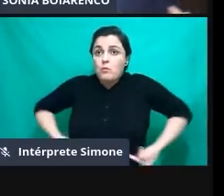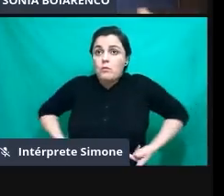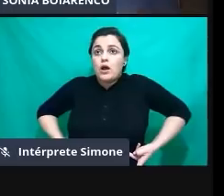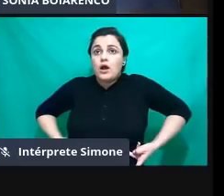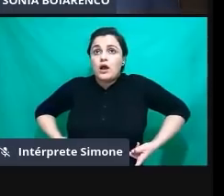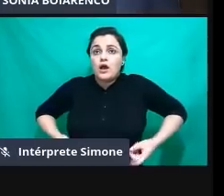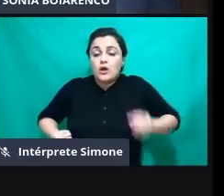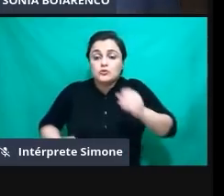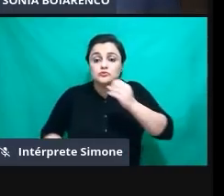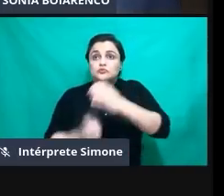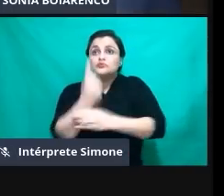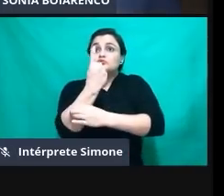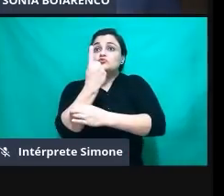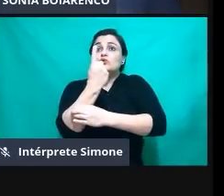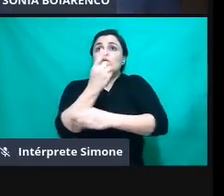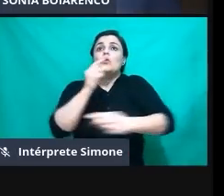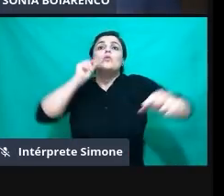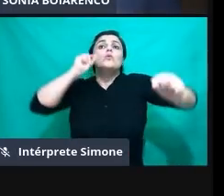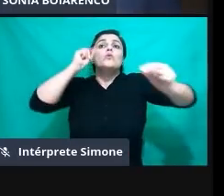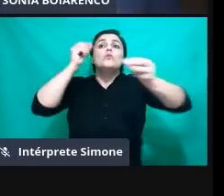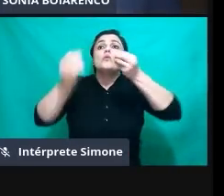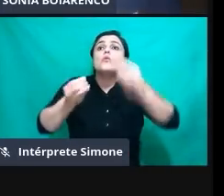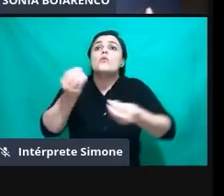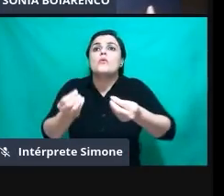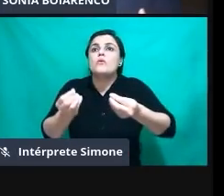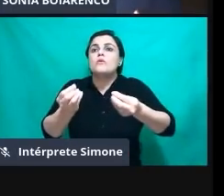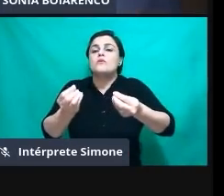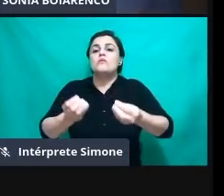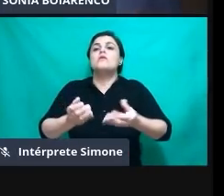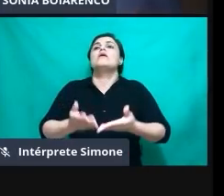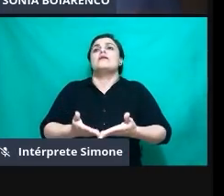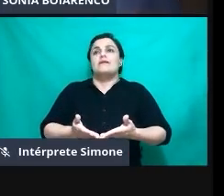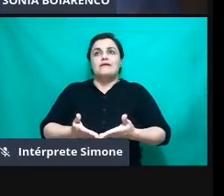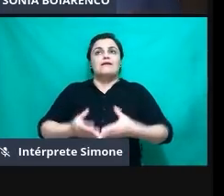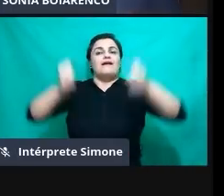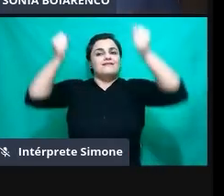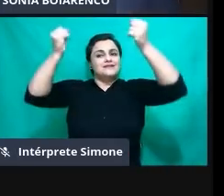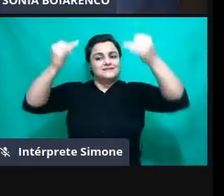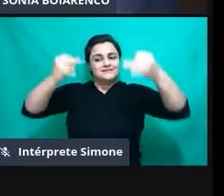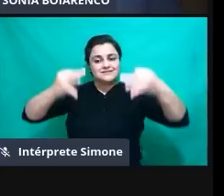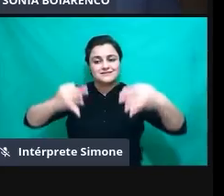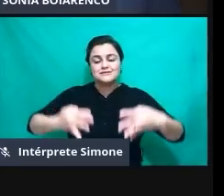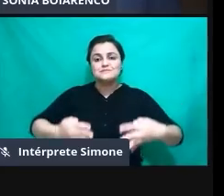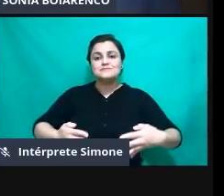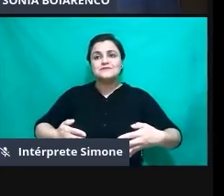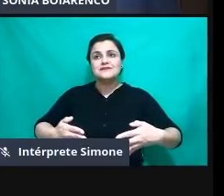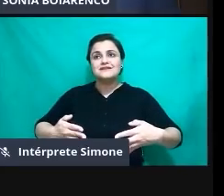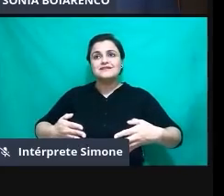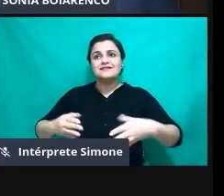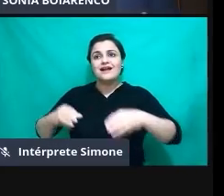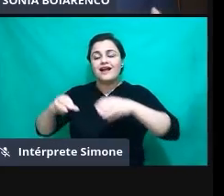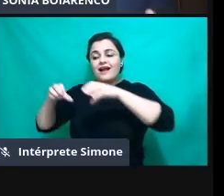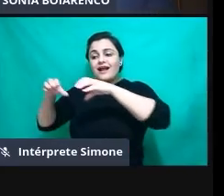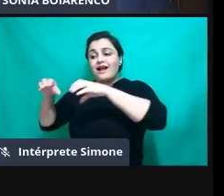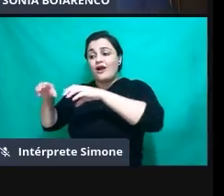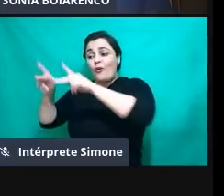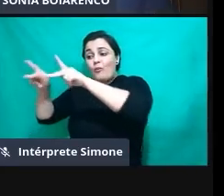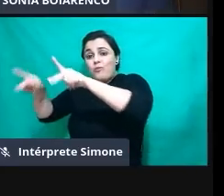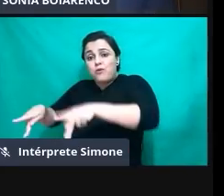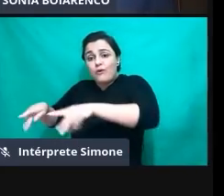desse aparecimento do ser humano, né? Nós vamos falar um pouquinho de nomadismo, né? Que vai dar